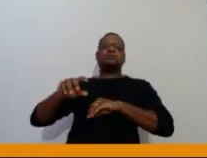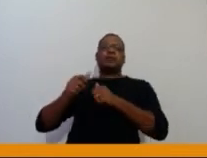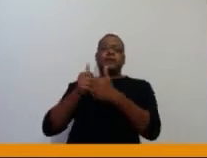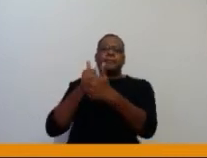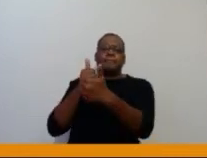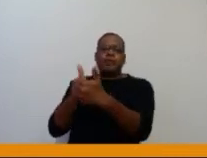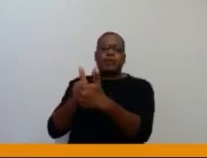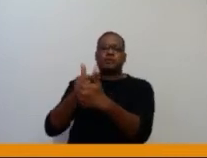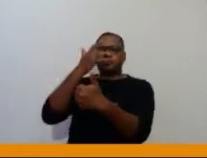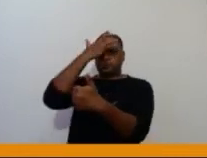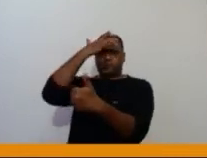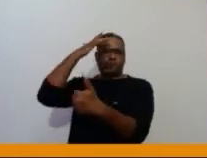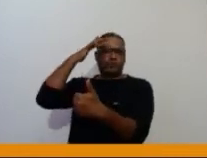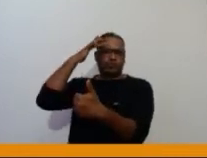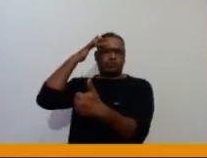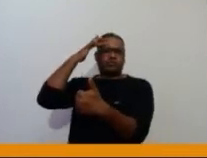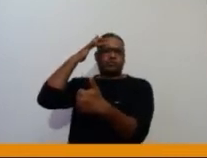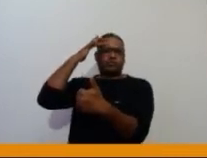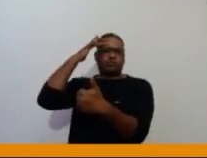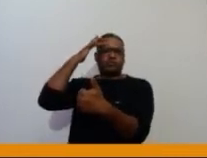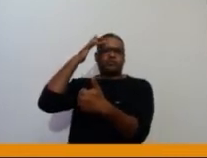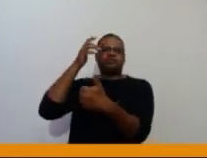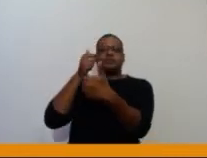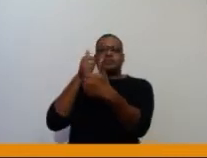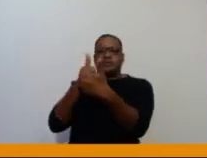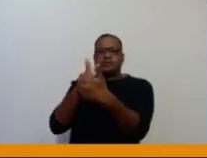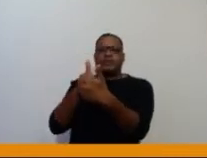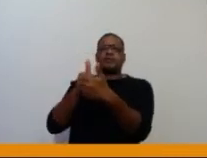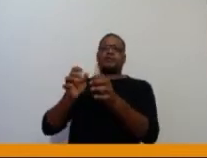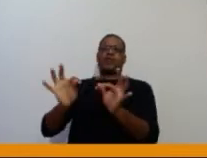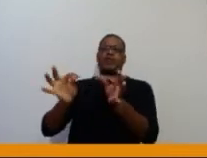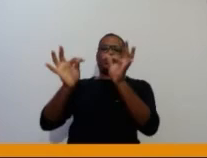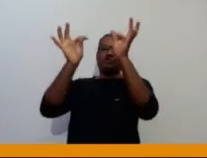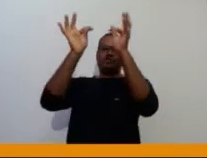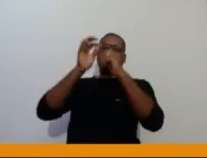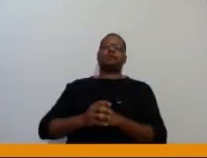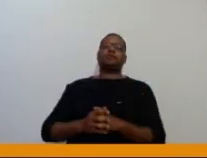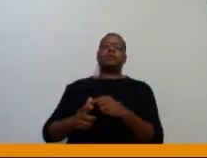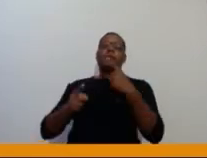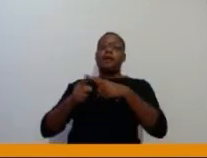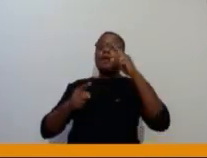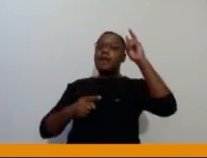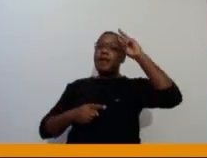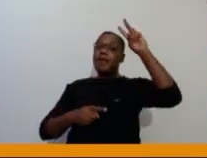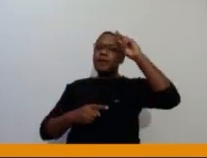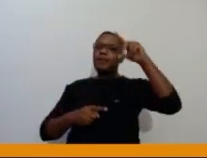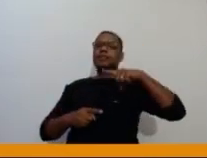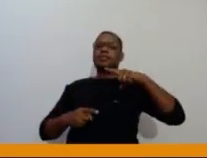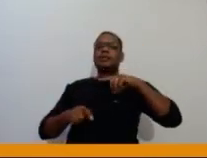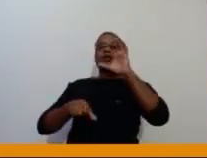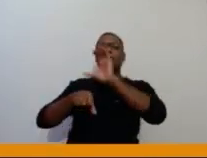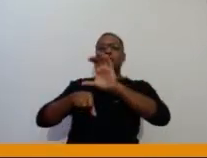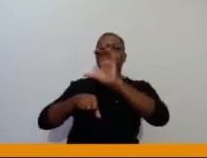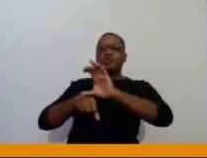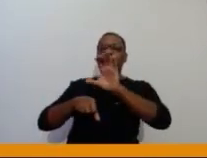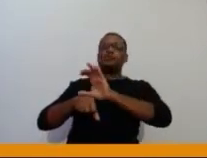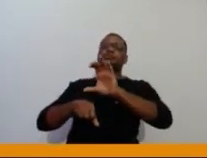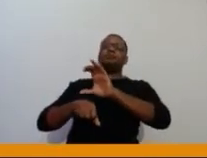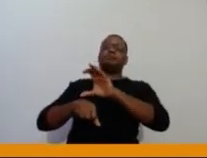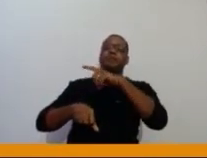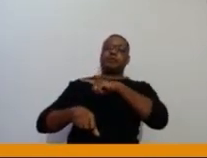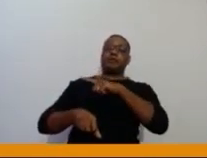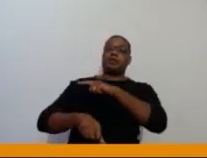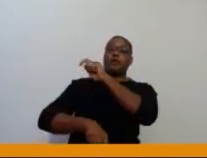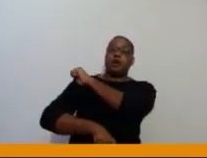às pessoas através da tecnologia. Porque você lembra que nós tínhamos aqueles cursos que o aluno